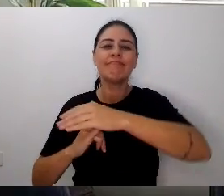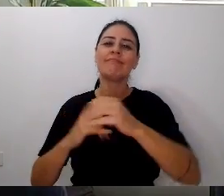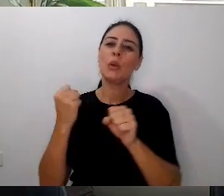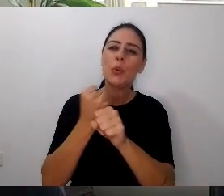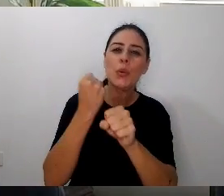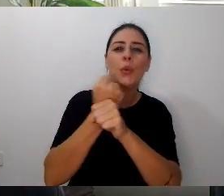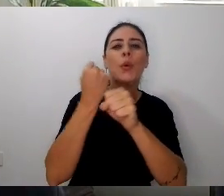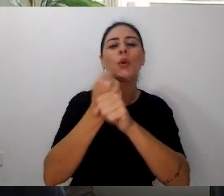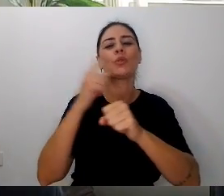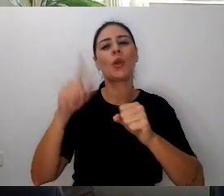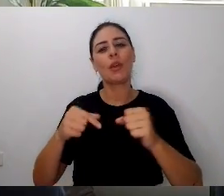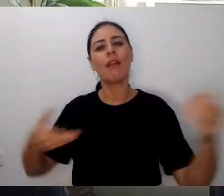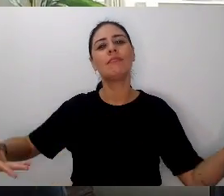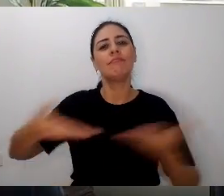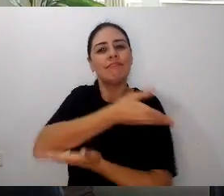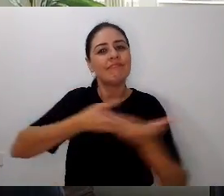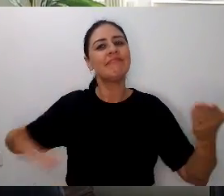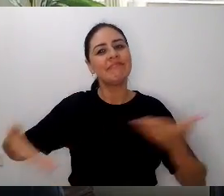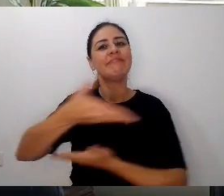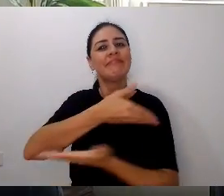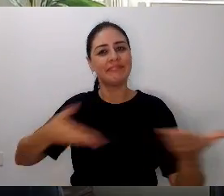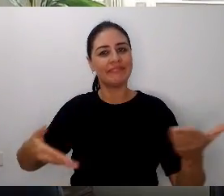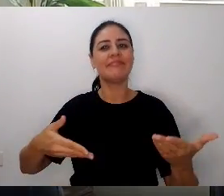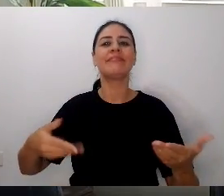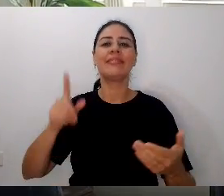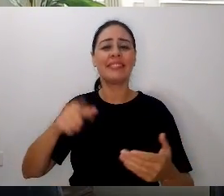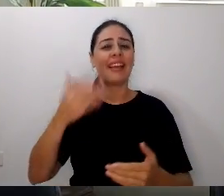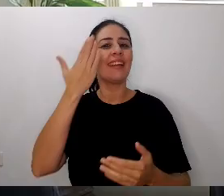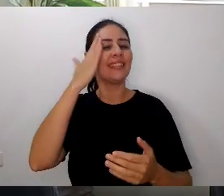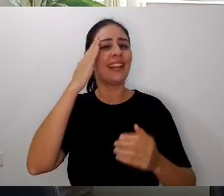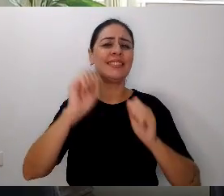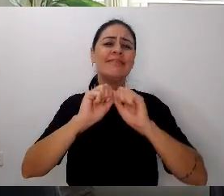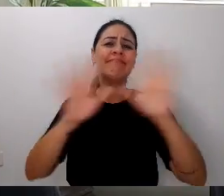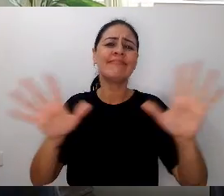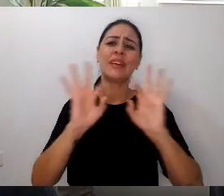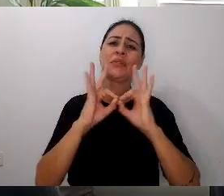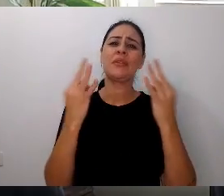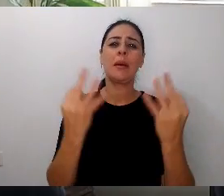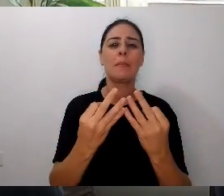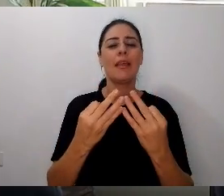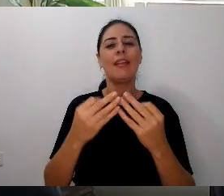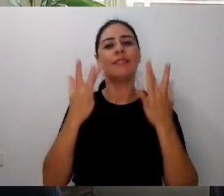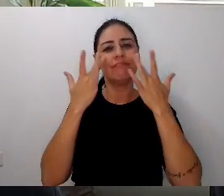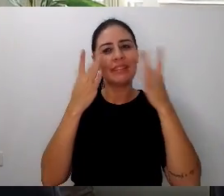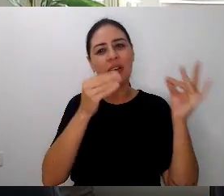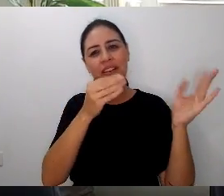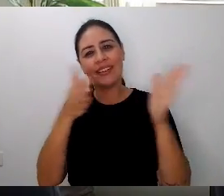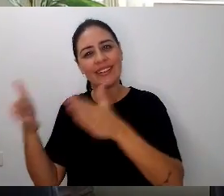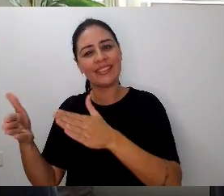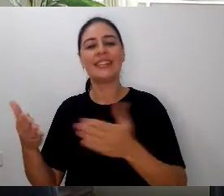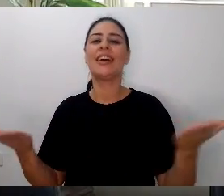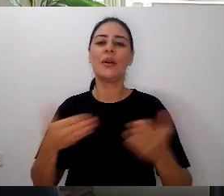até simples, mas falas para entendimento das nossas famílias que nos acompanham. Então, eu quero, em nome da Secretaria de